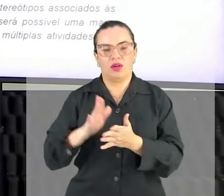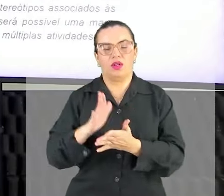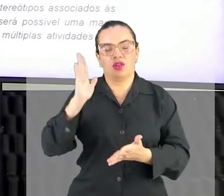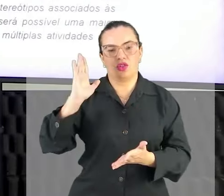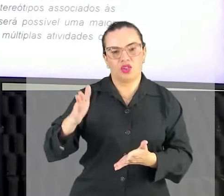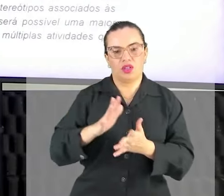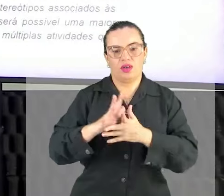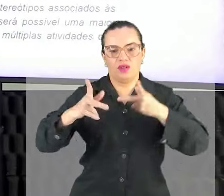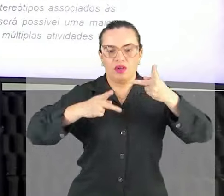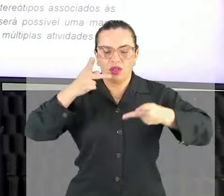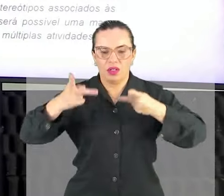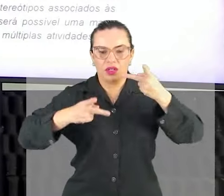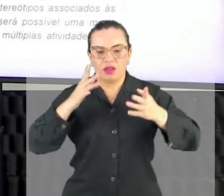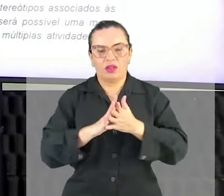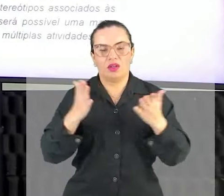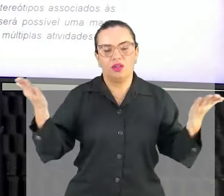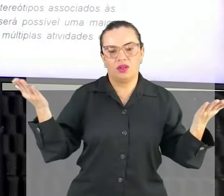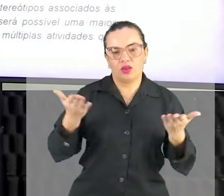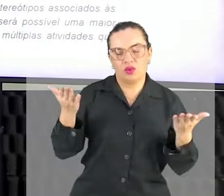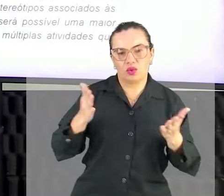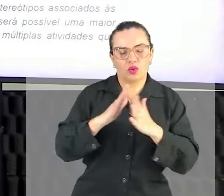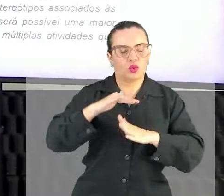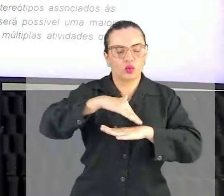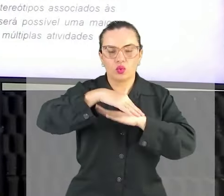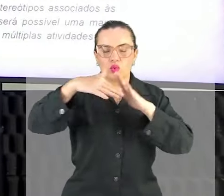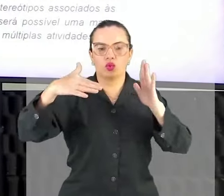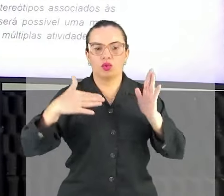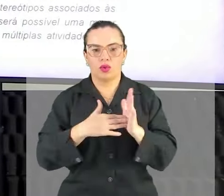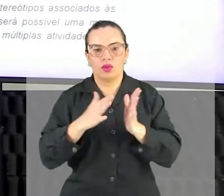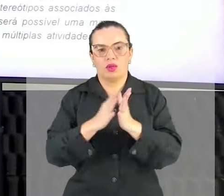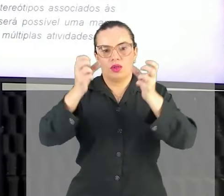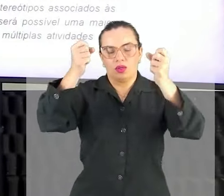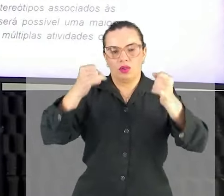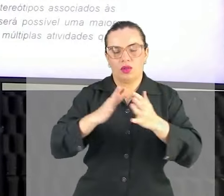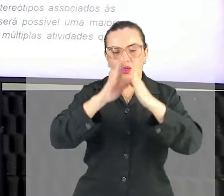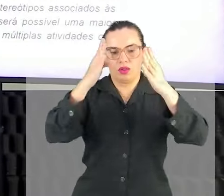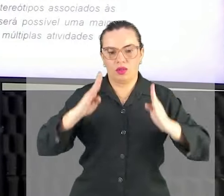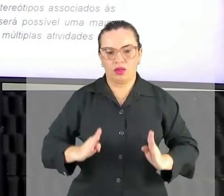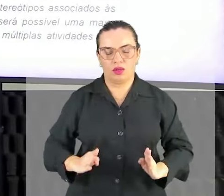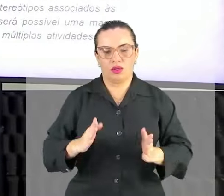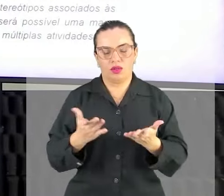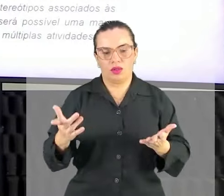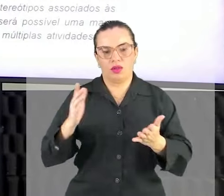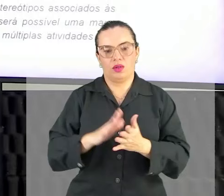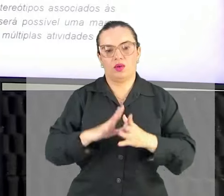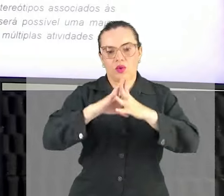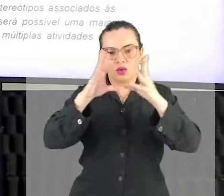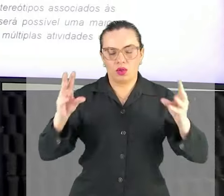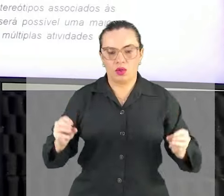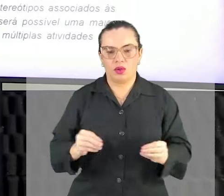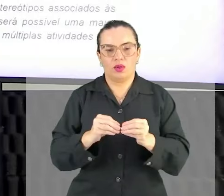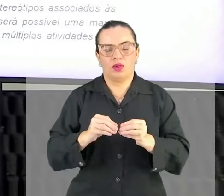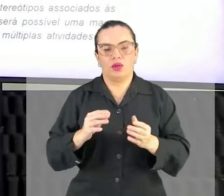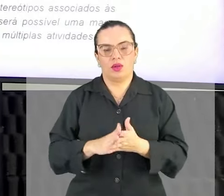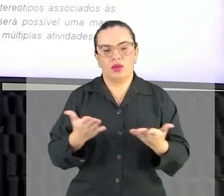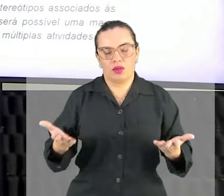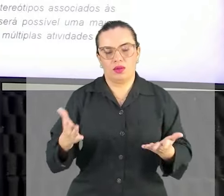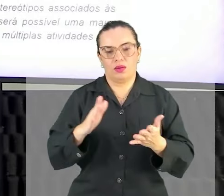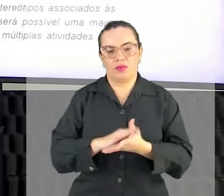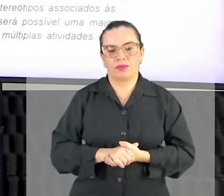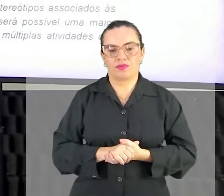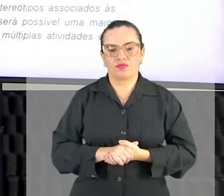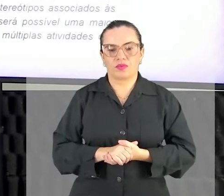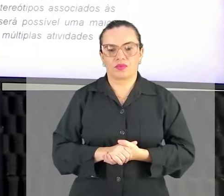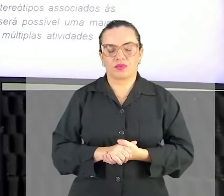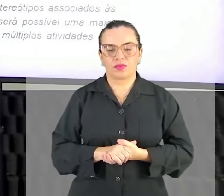já falei e agora, mediante tudo que eu analisei, eu constatei, eu concluí. Nada mais pontual do que essa